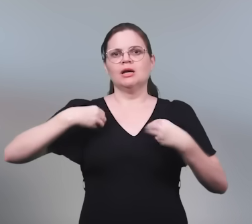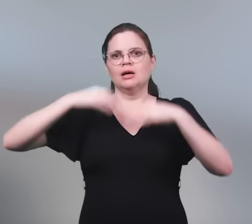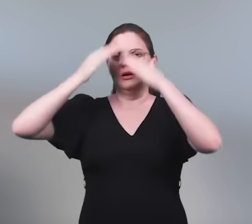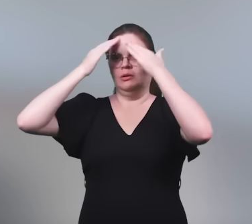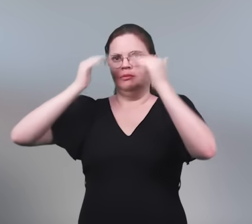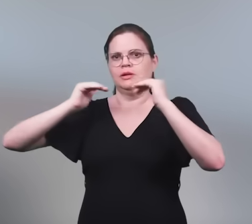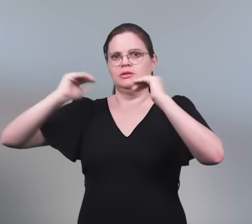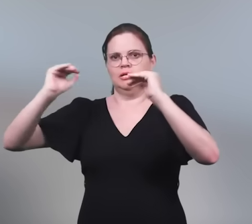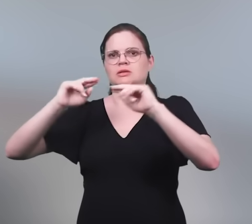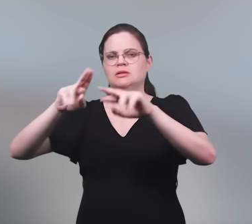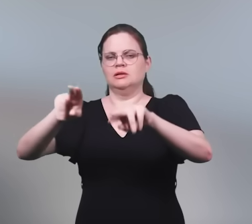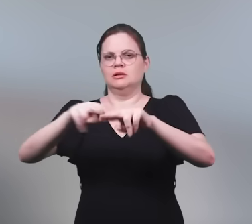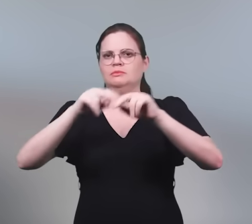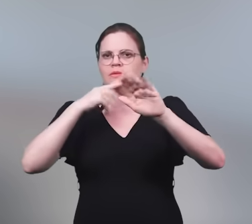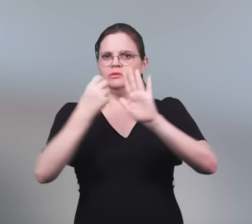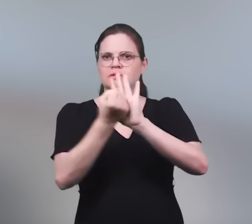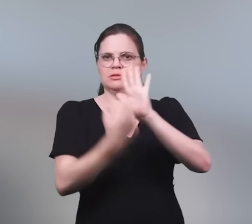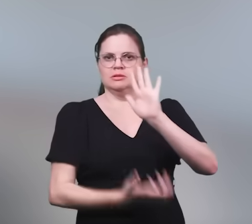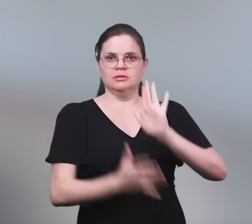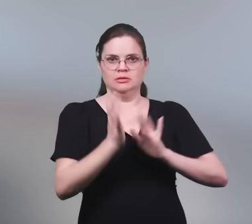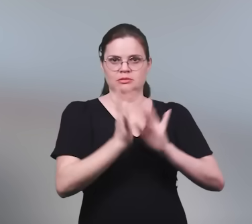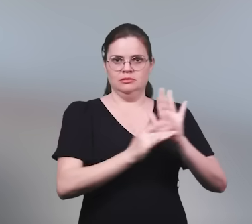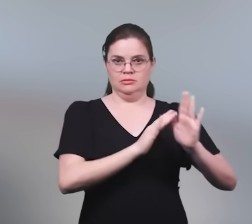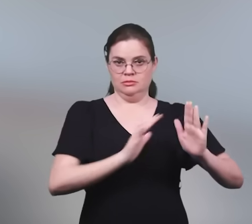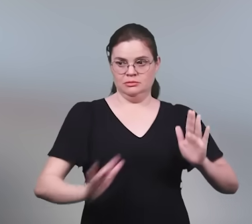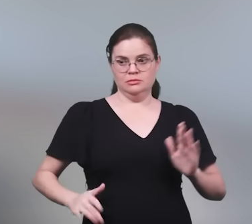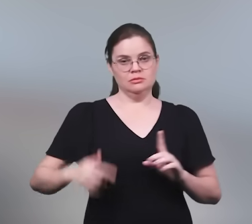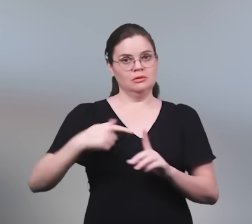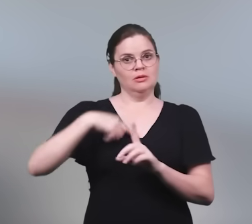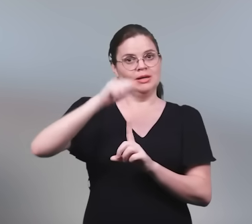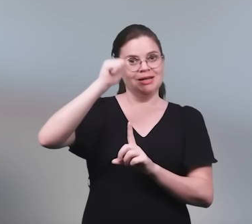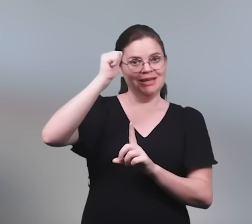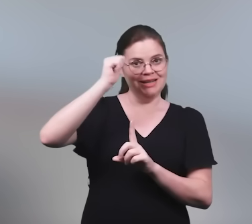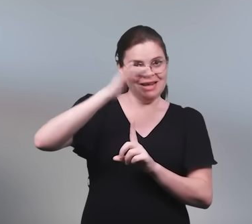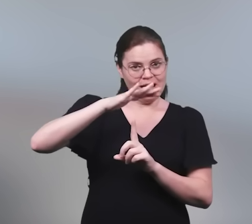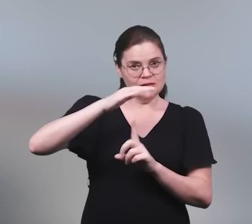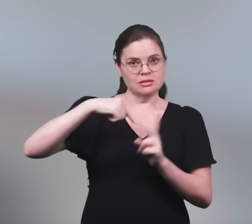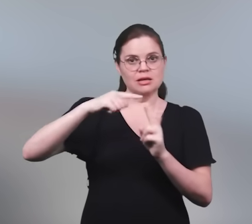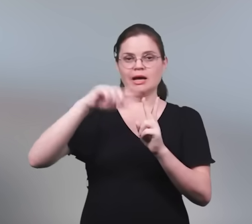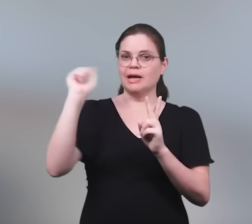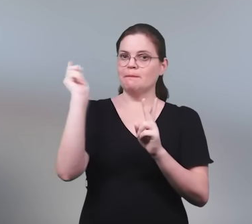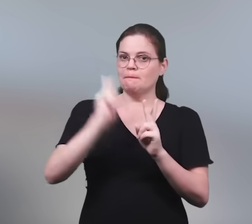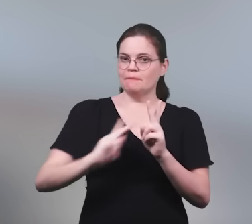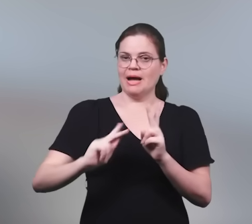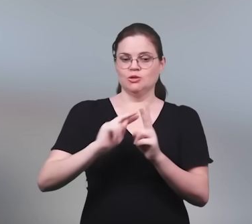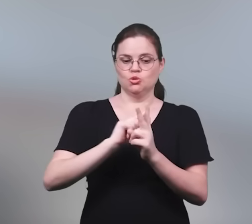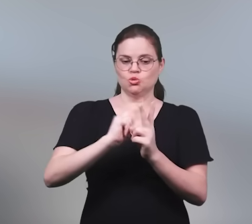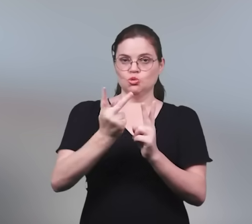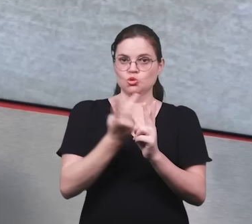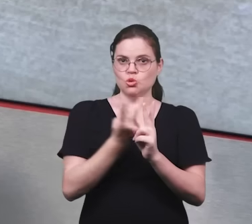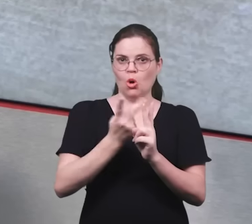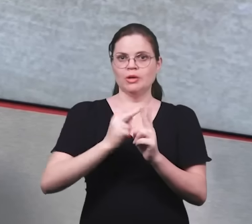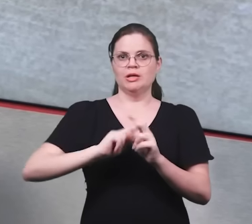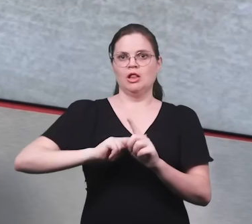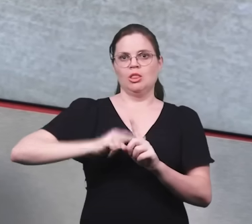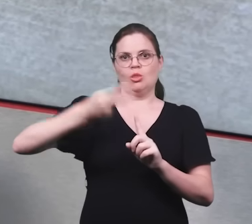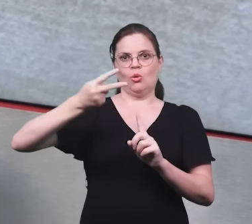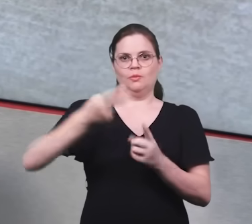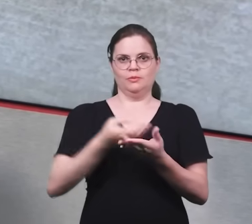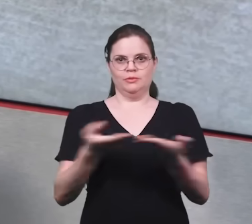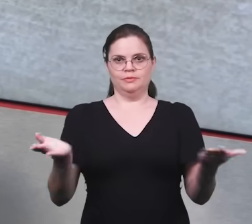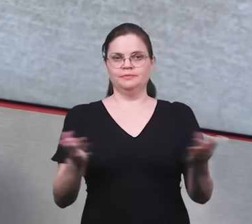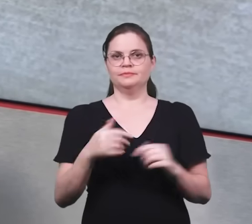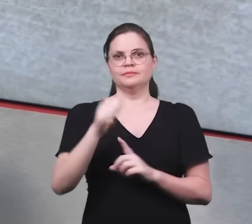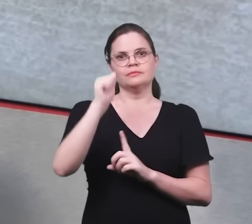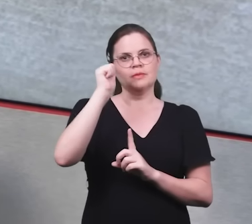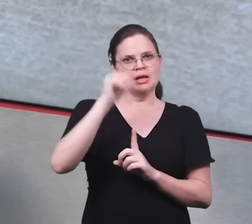e para a aspersão do sangue de Jesus Cristo. Graça e paz vos seja multiplicada. Então, a graça e a paz